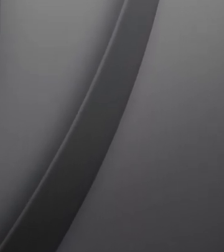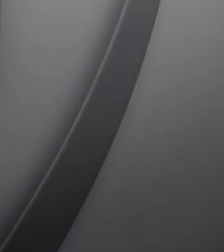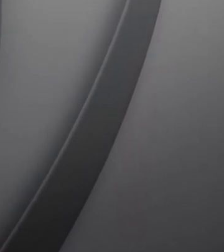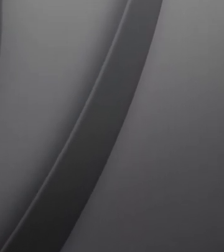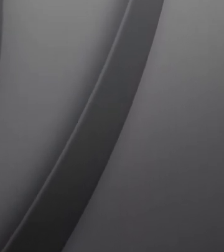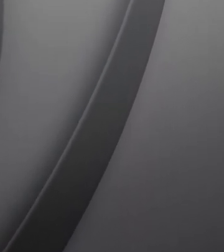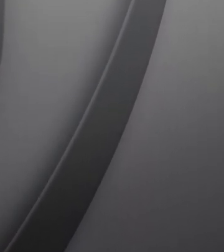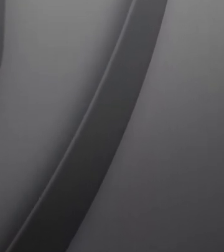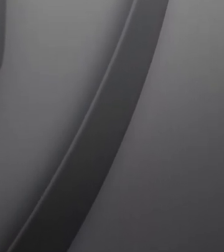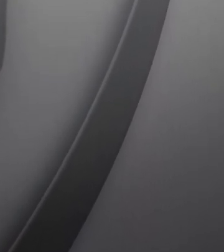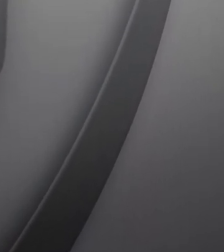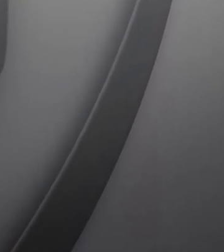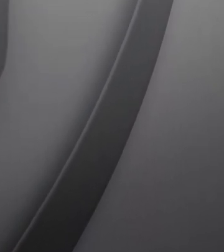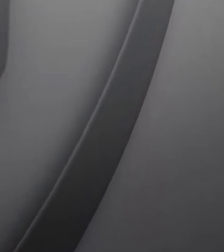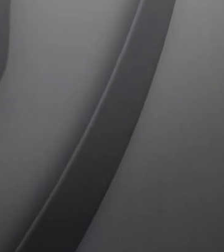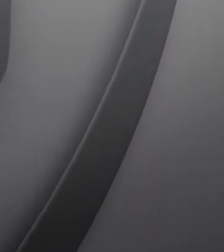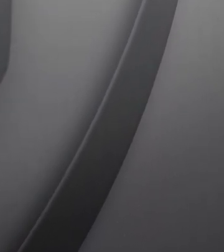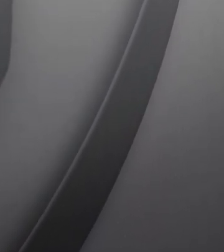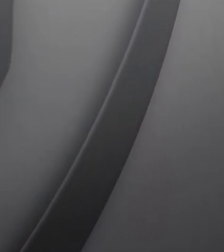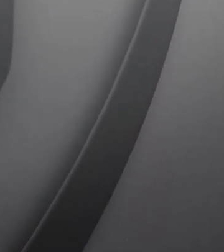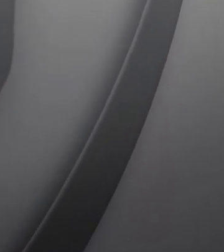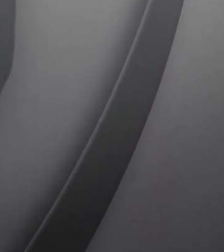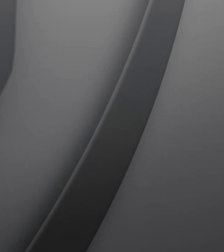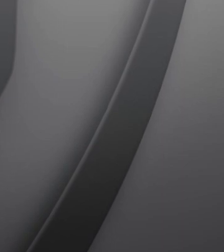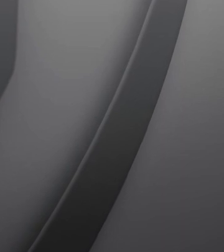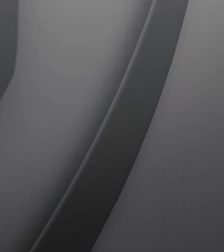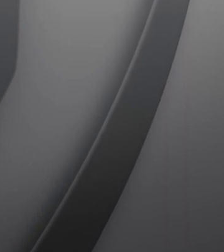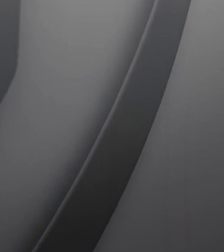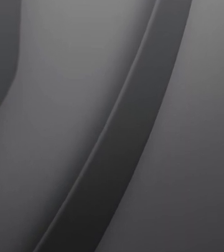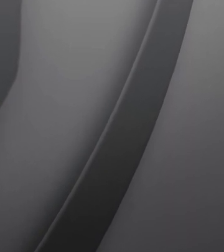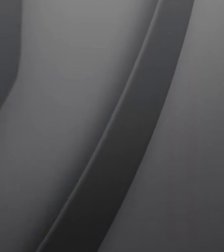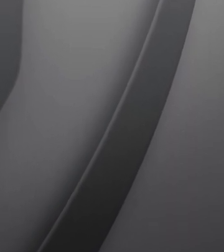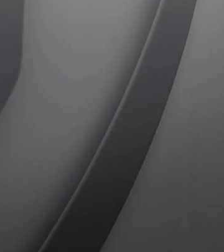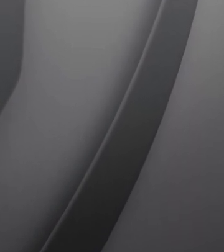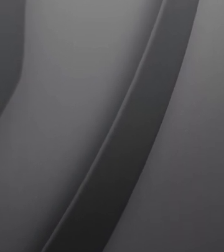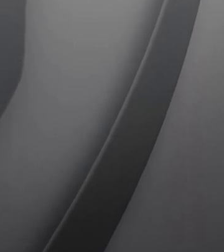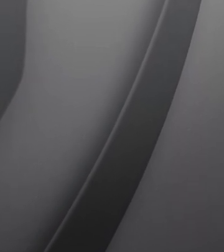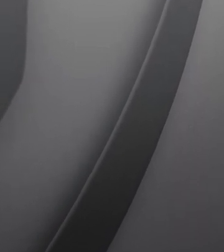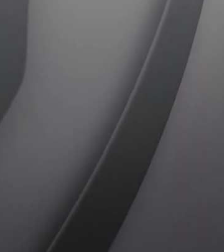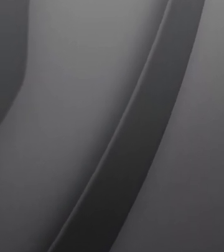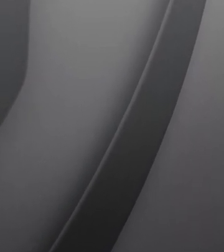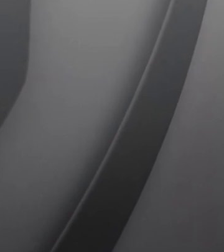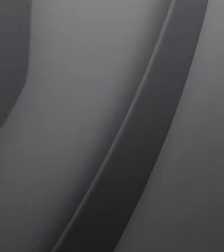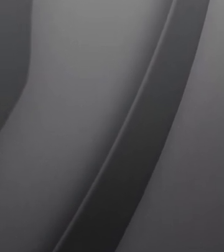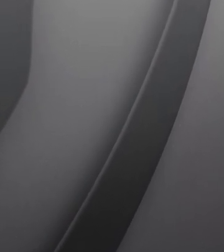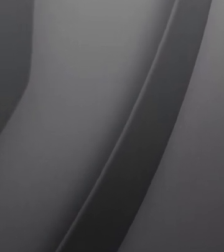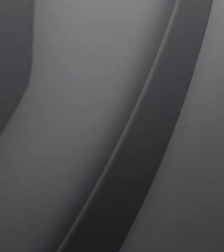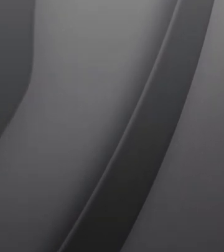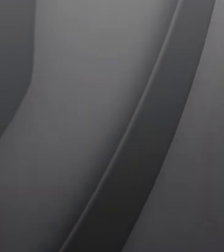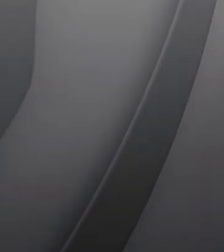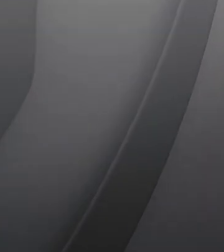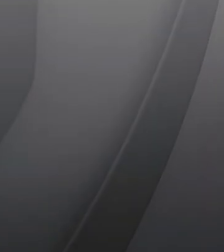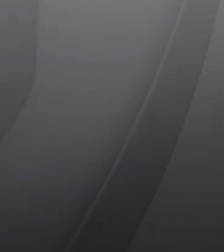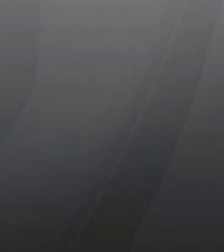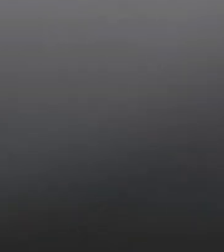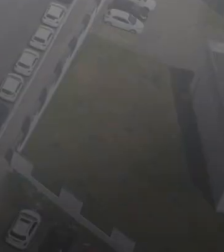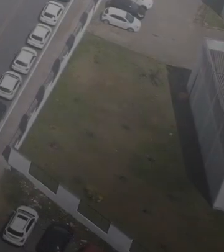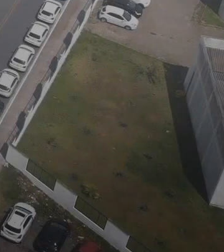Curta a página no Facebook. Siga o perfil no Instagram. E também no